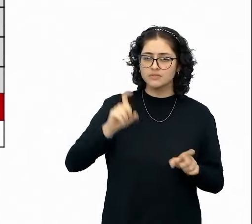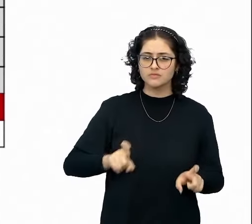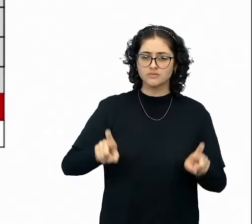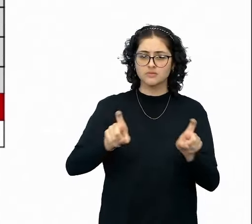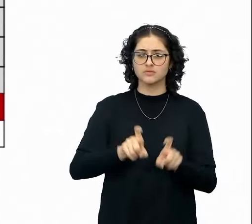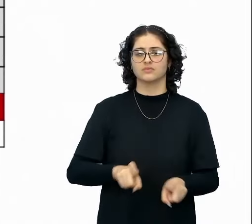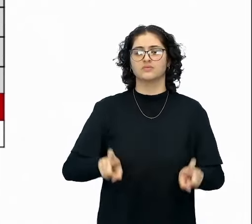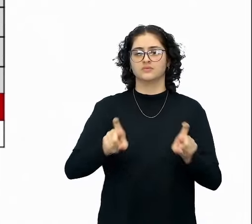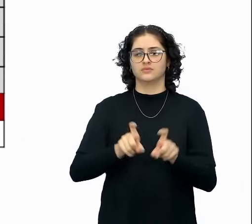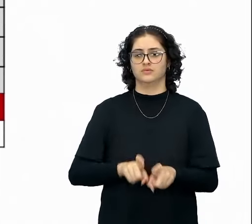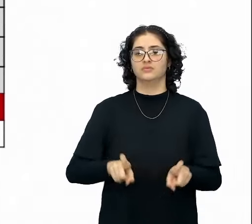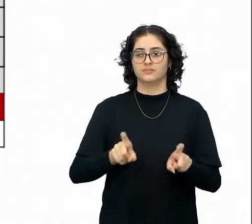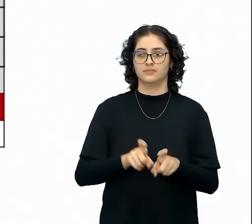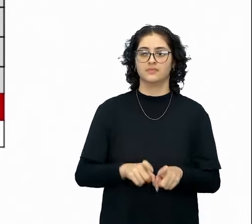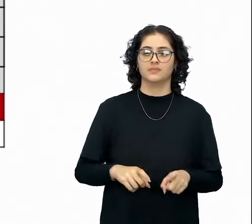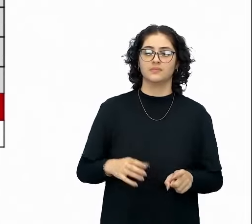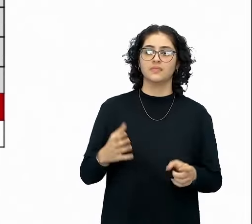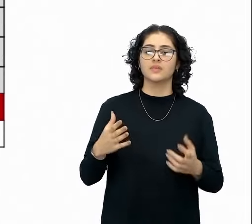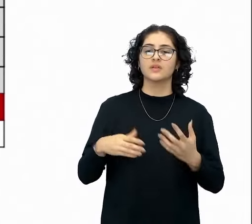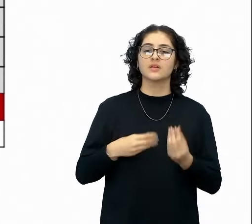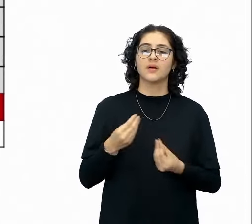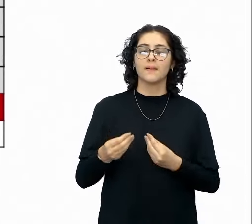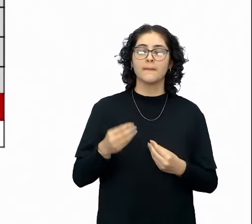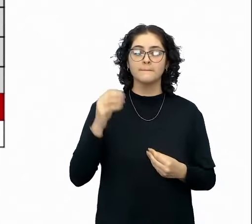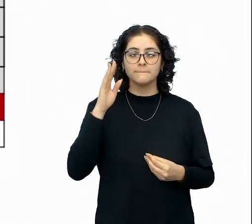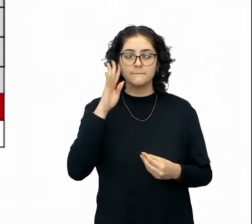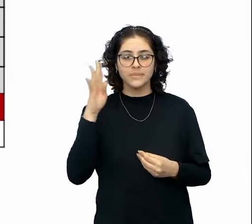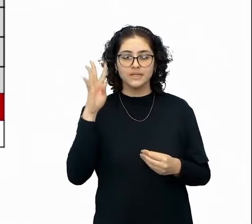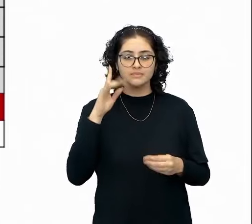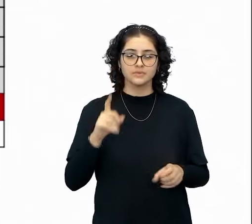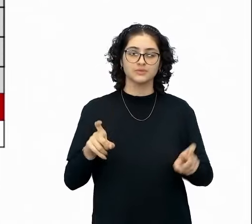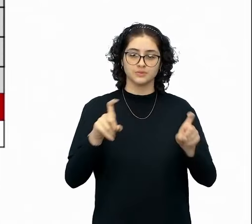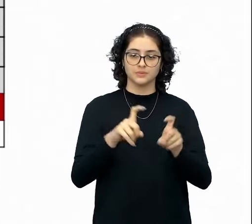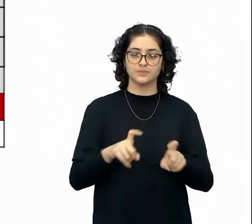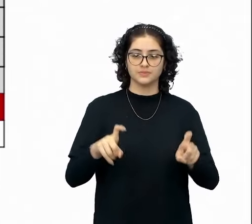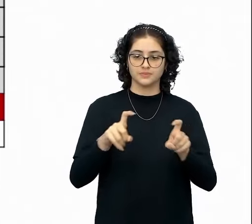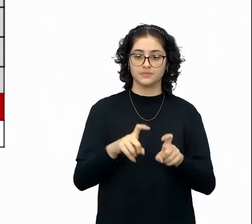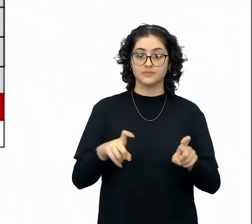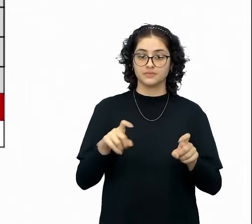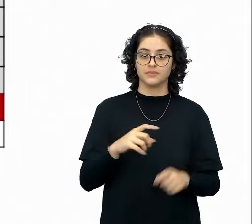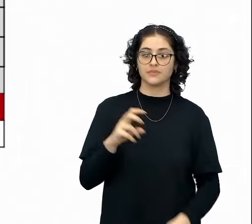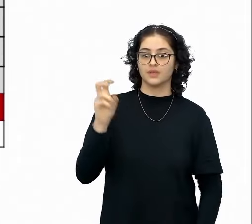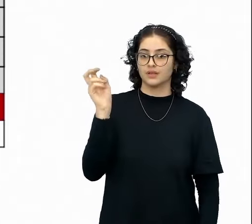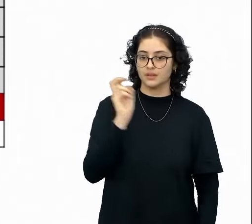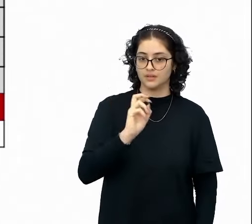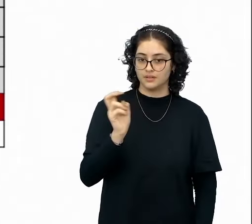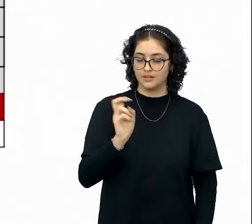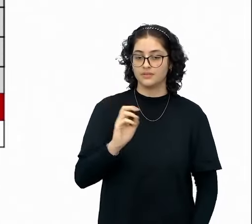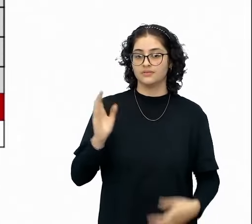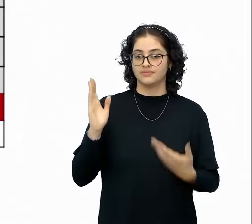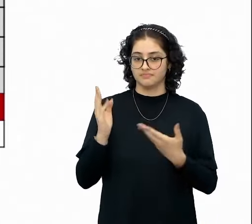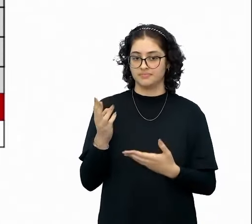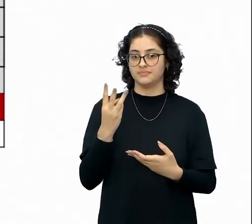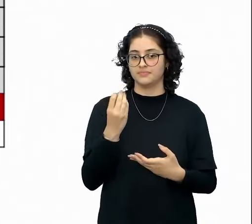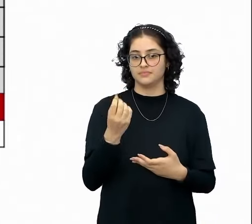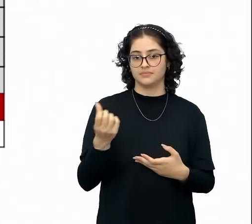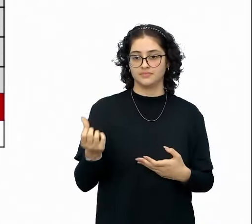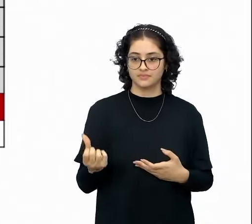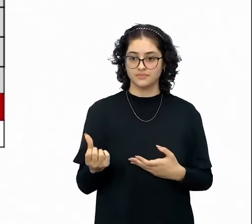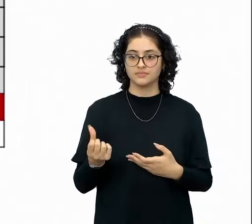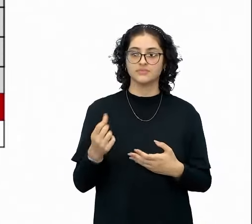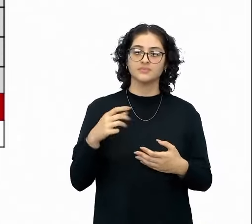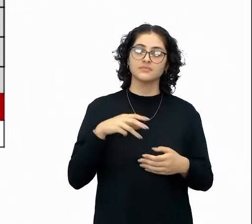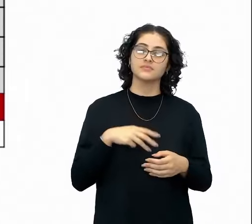estar falando sobre o pensamento computacional, tá bom? Quinta-feira, 30/6, a gente vai estar falando sobre o